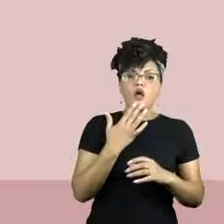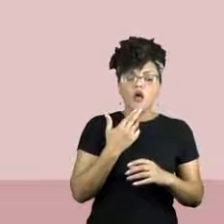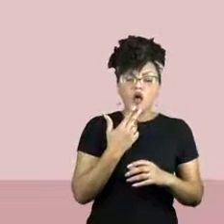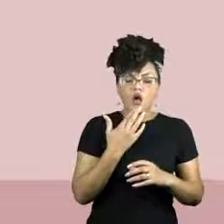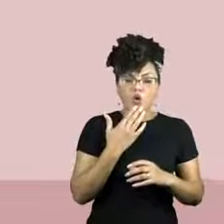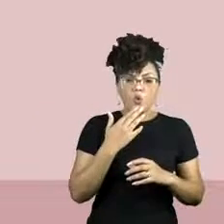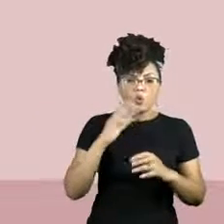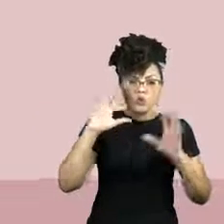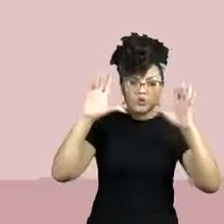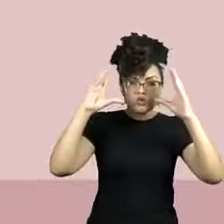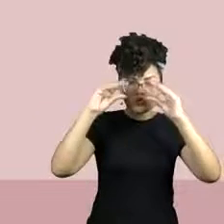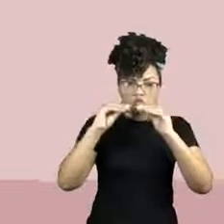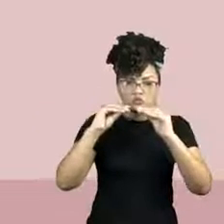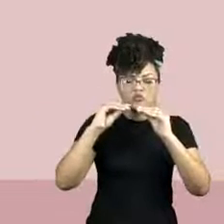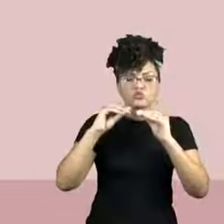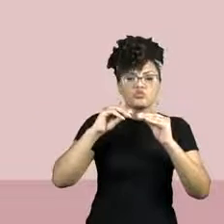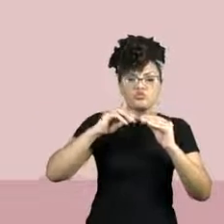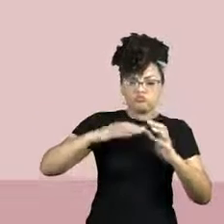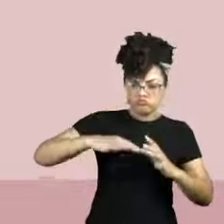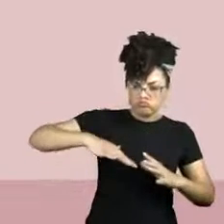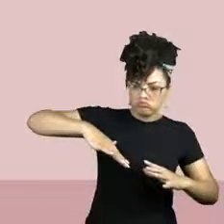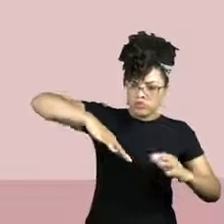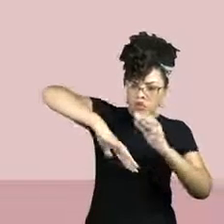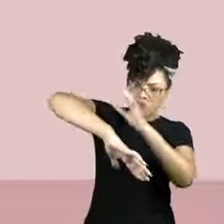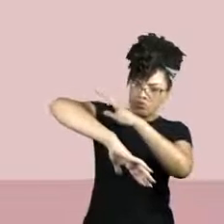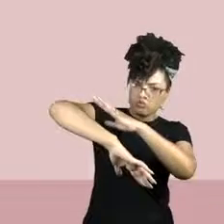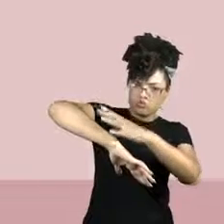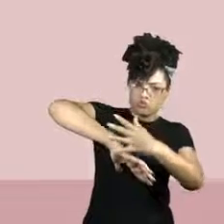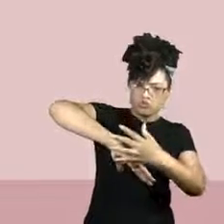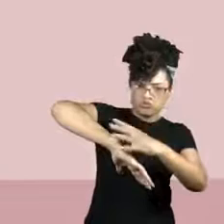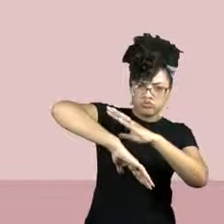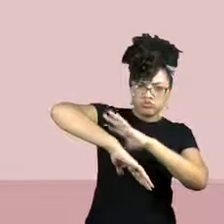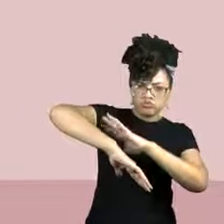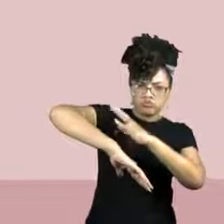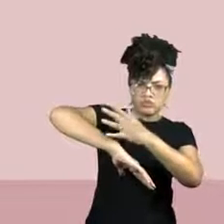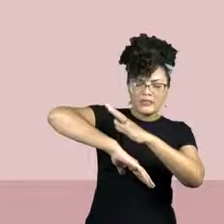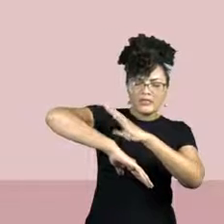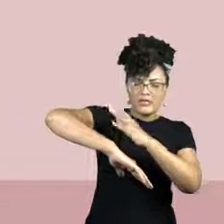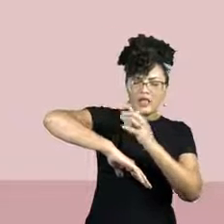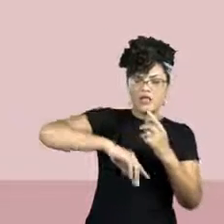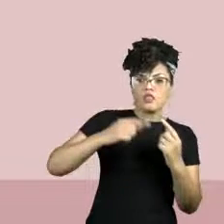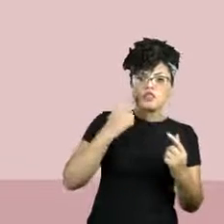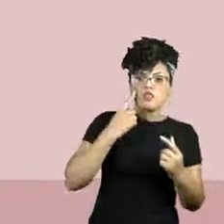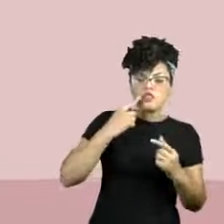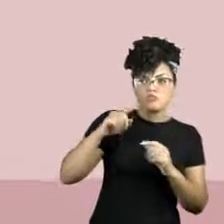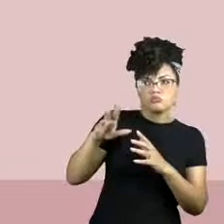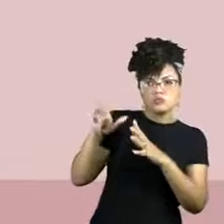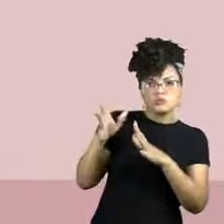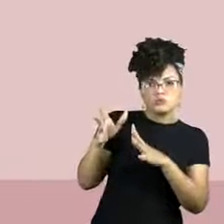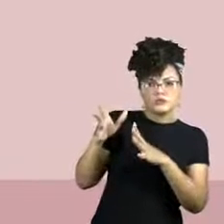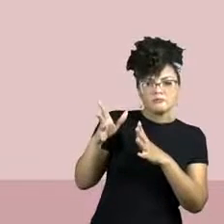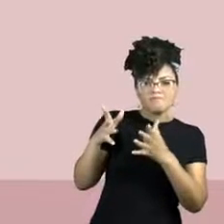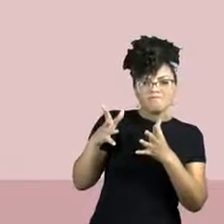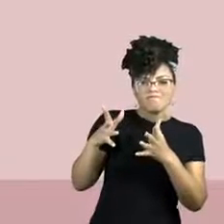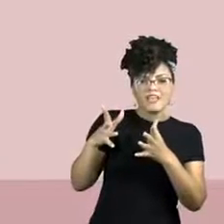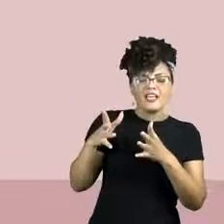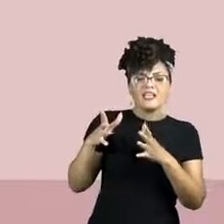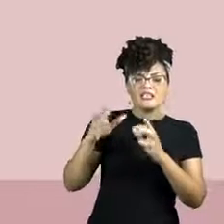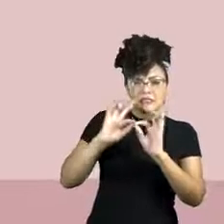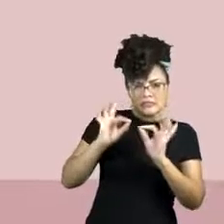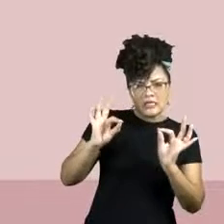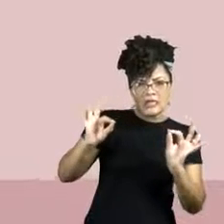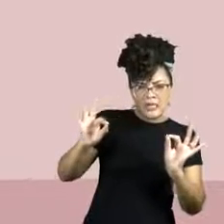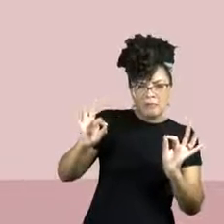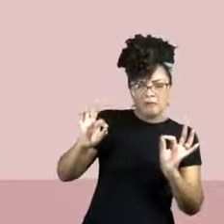longo desse talude. Tá? O talude aqui que eu estou trazendo são taludes que são um pouco simples. Né? A gente